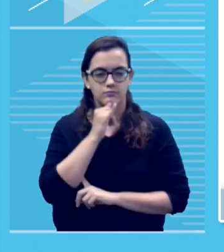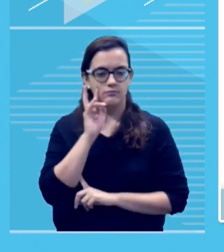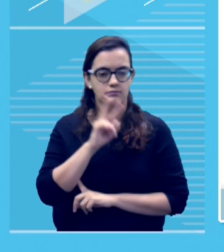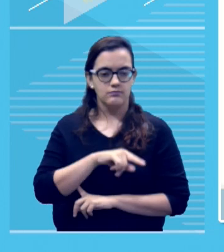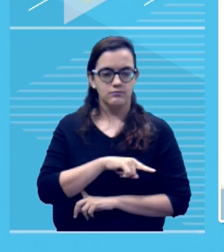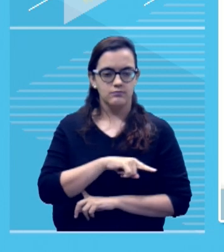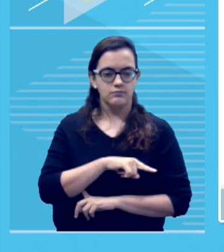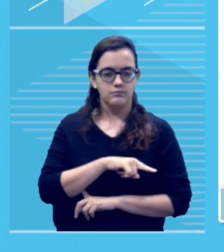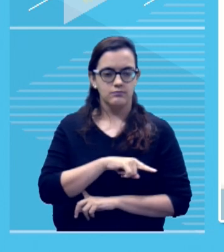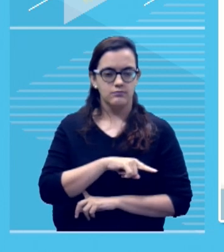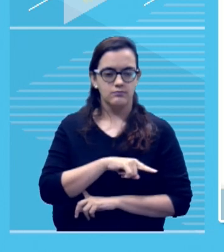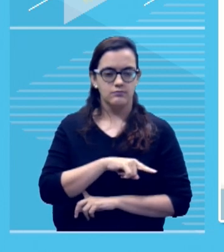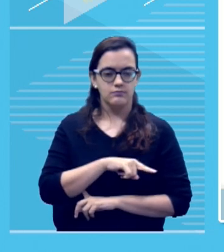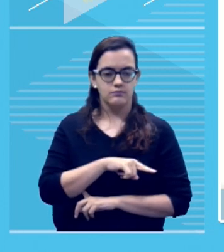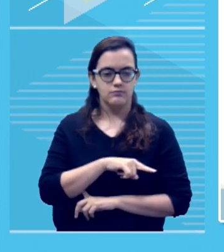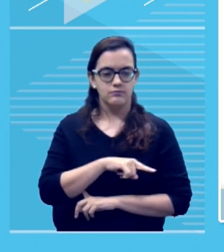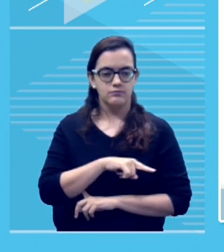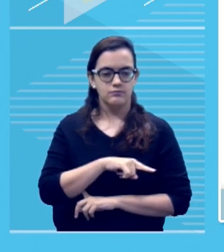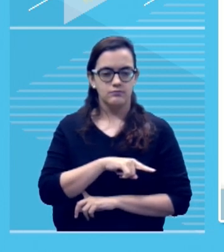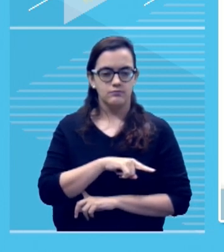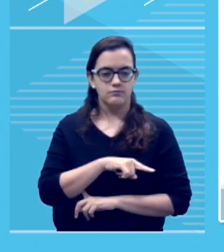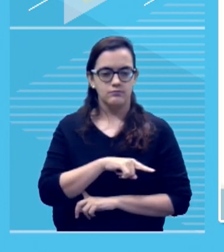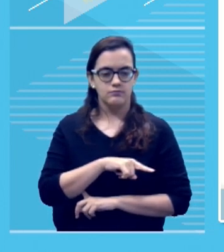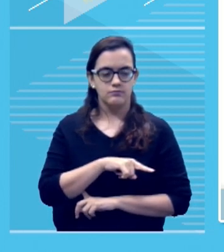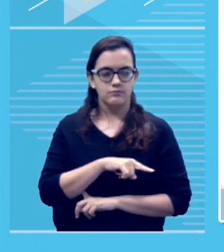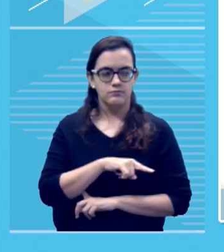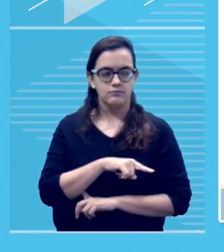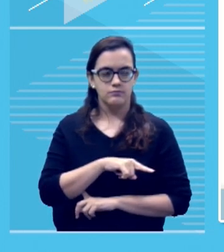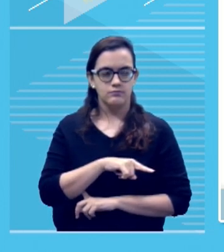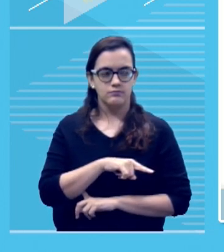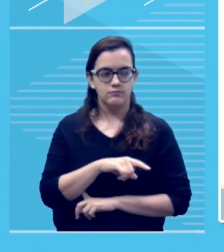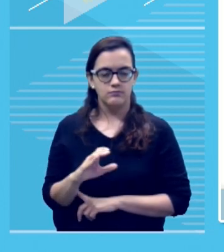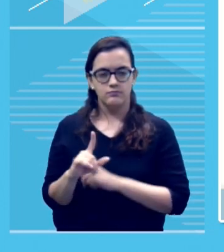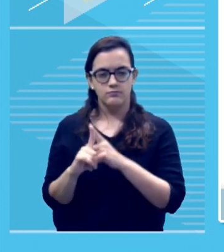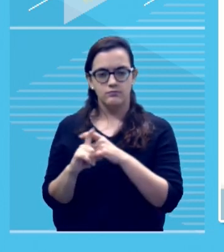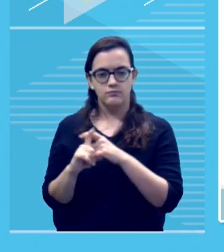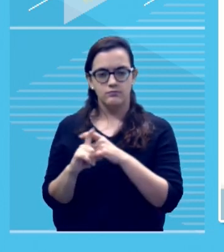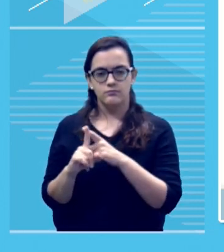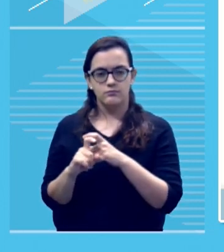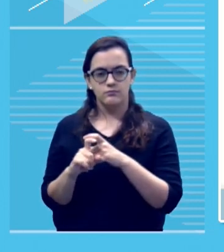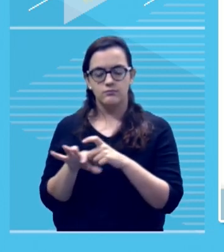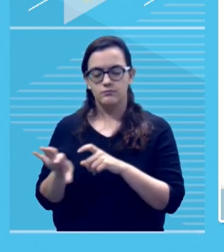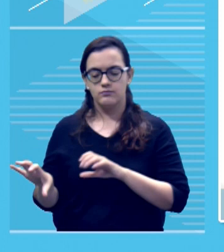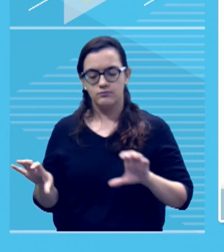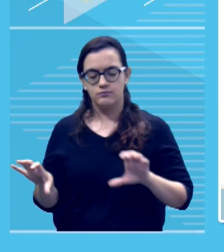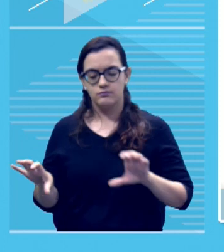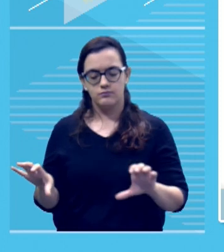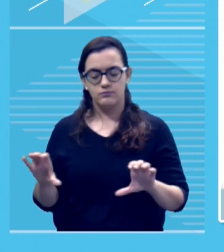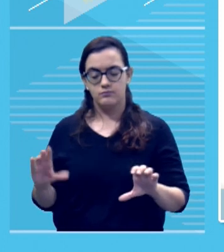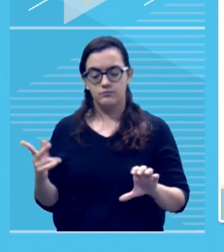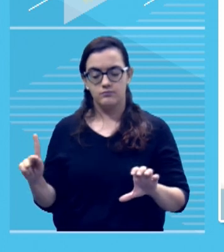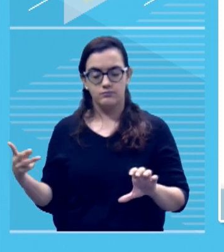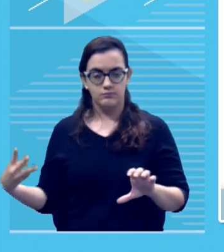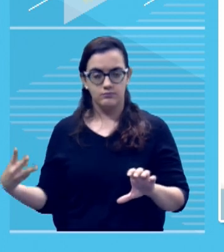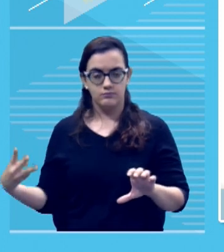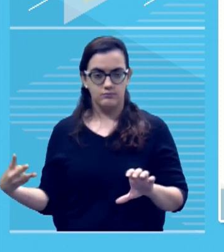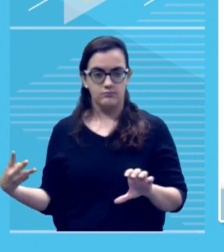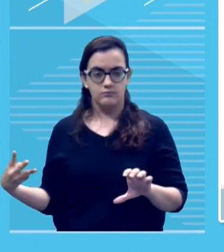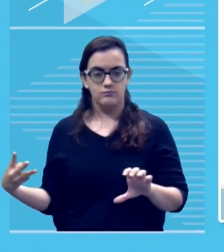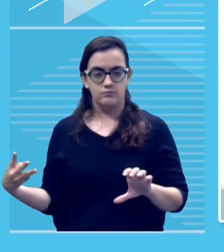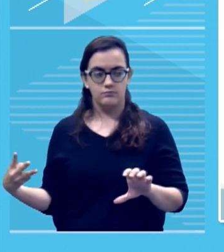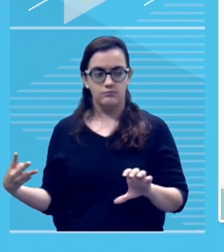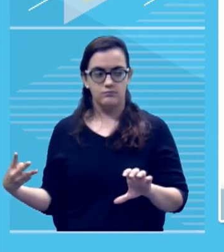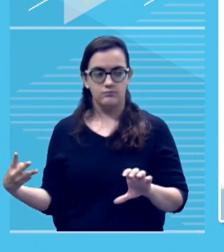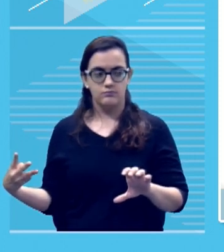Observe. Aqui está o carbono assimétrico. O que está ligado a esse carbono? Tem um CH3, está aqui ele, ó. Tem